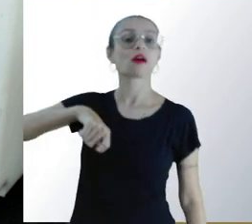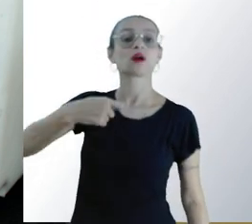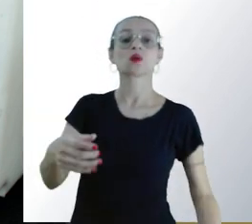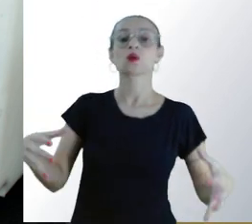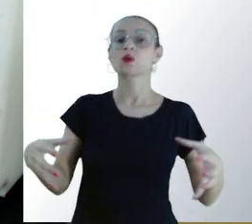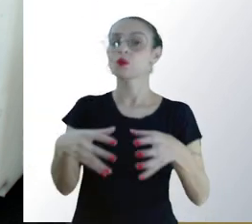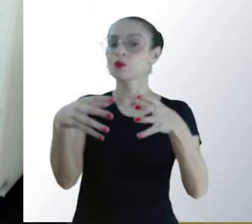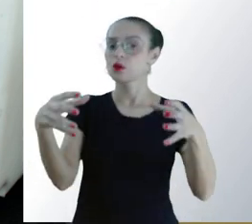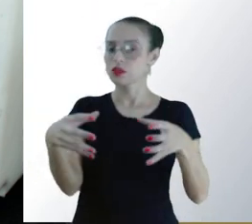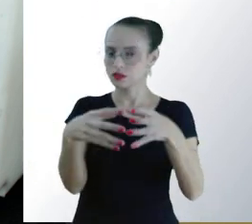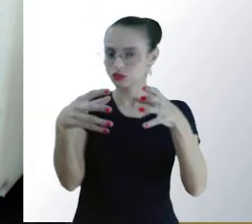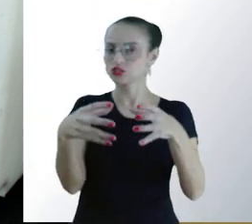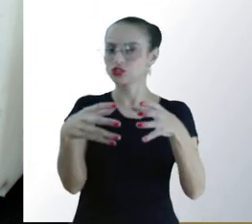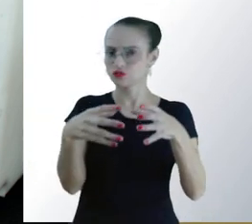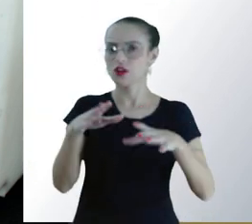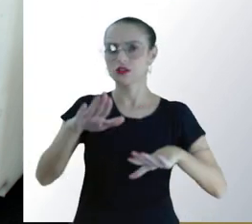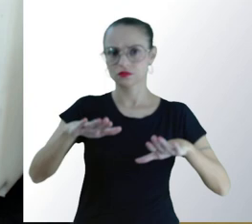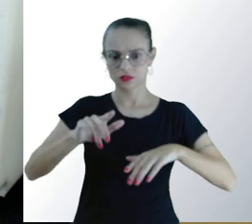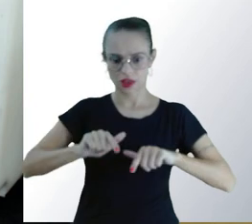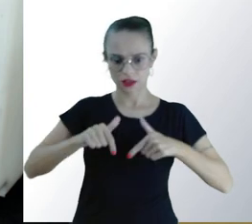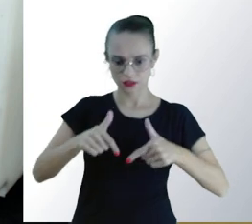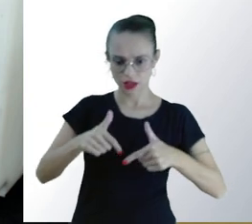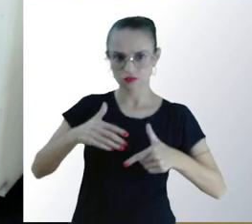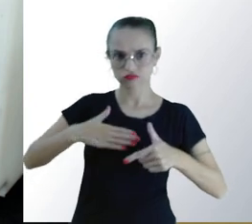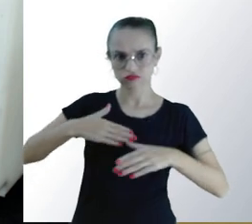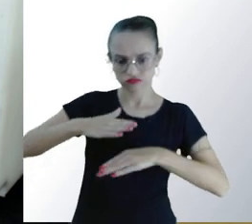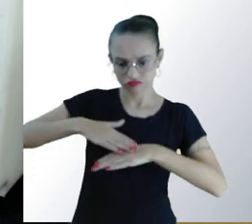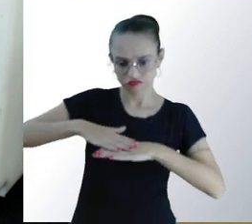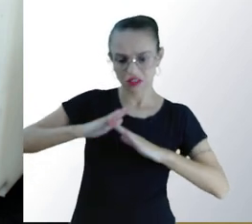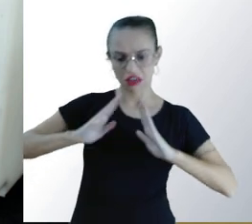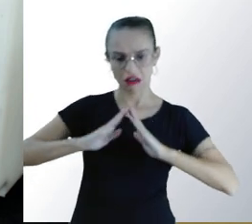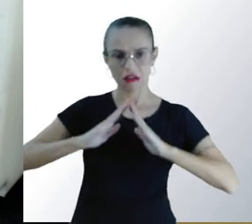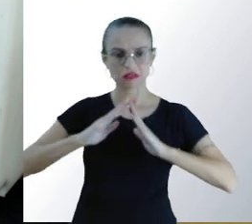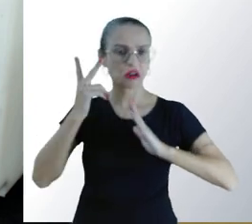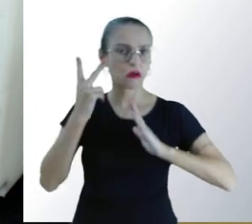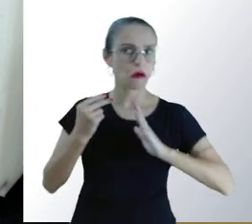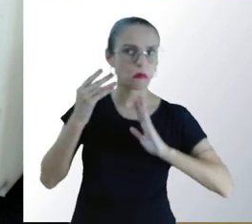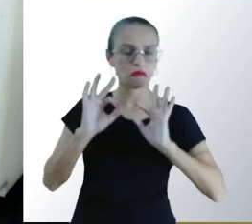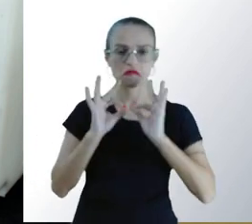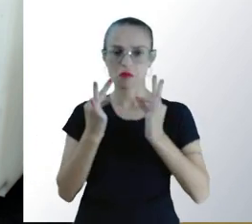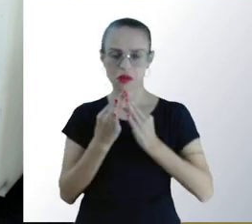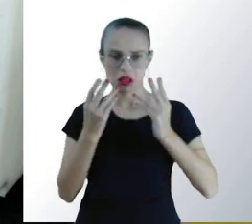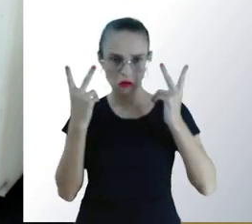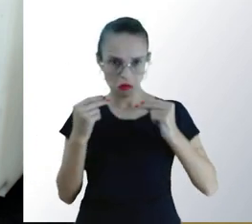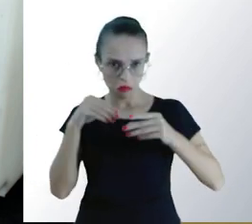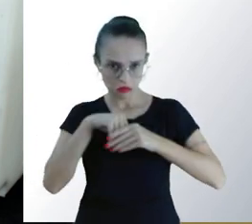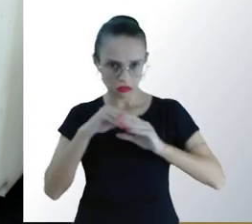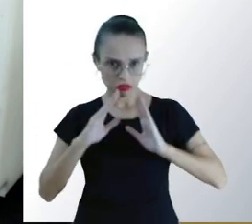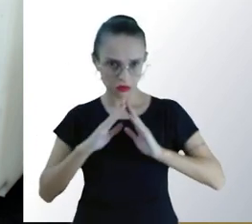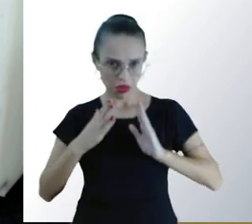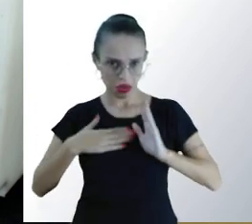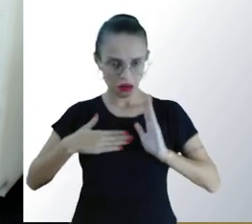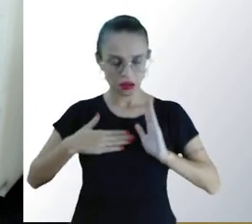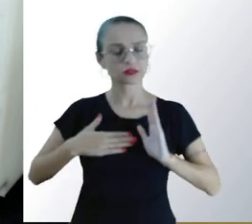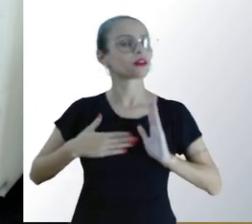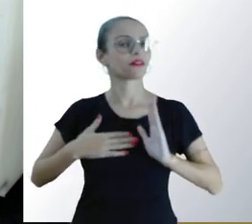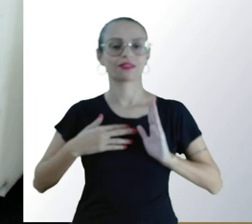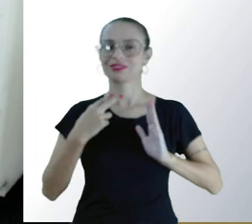muitas vezes as ações que eu faço em casa ou que são comuns na minha família, por exemplo, eu não posso, né,